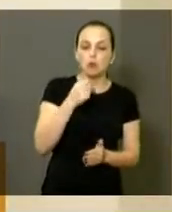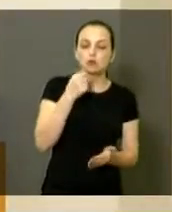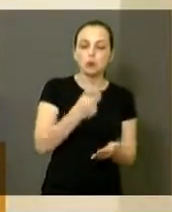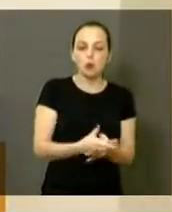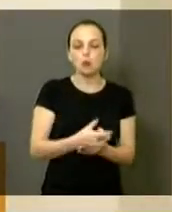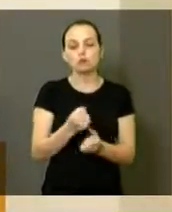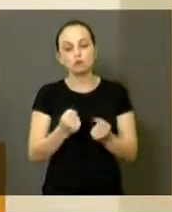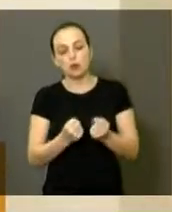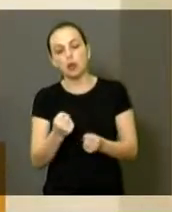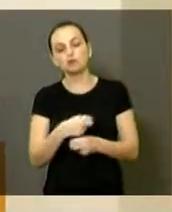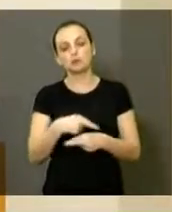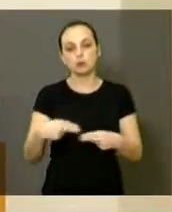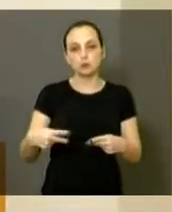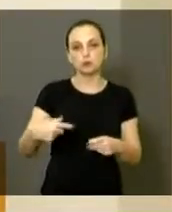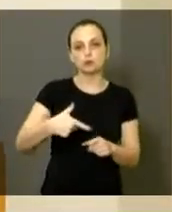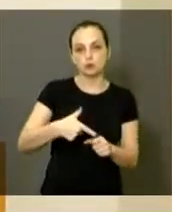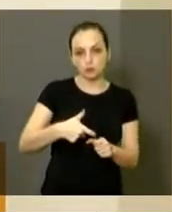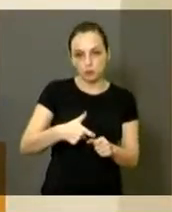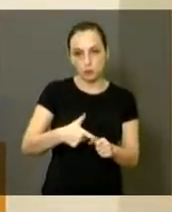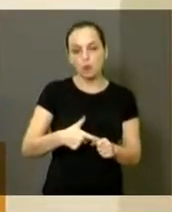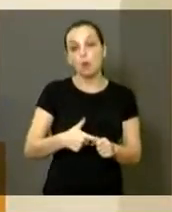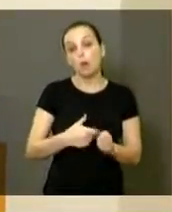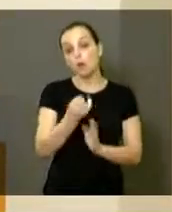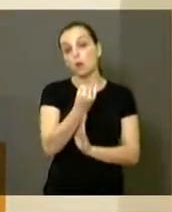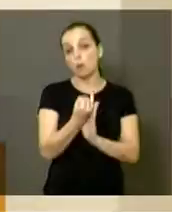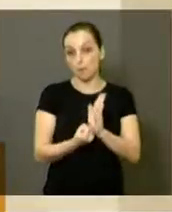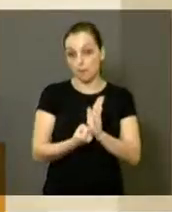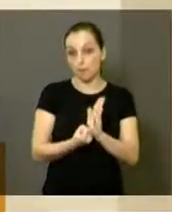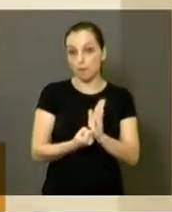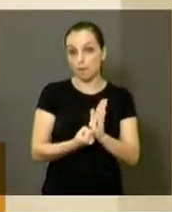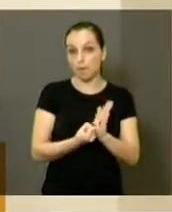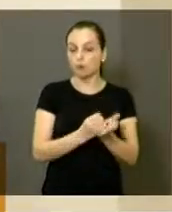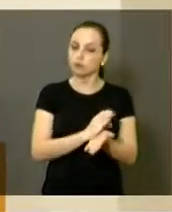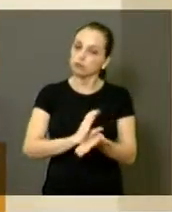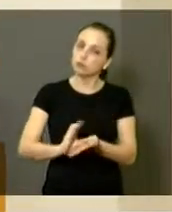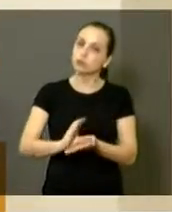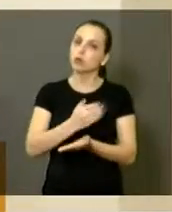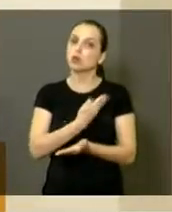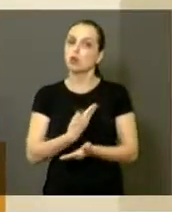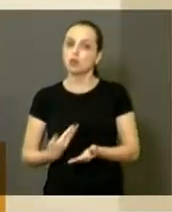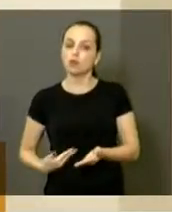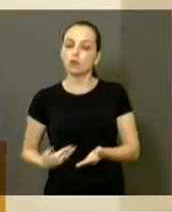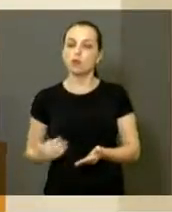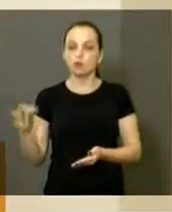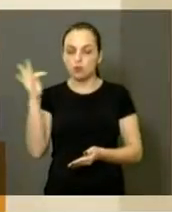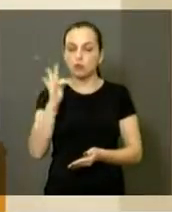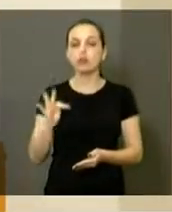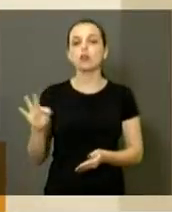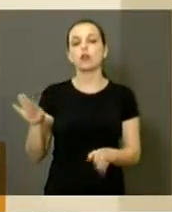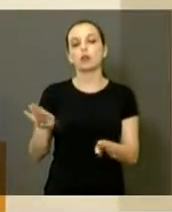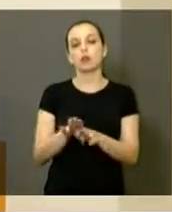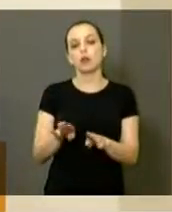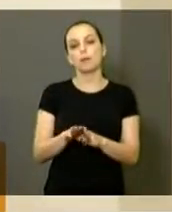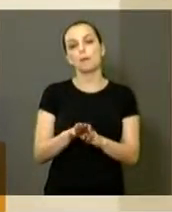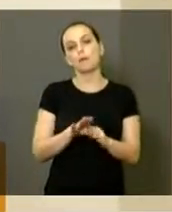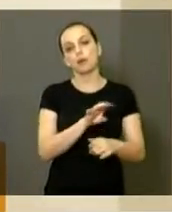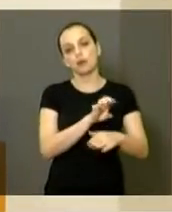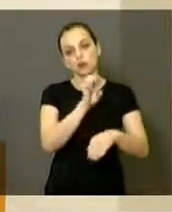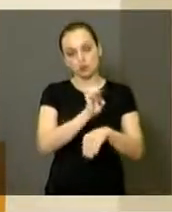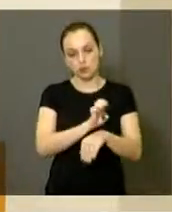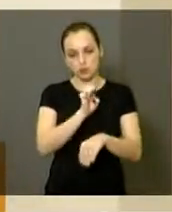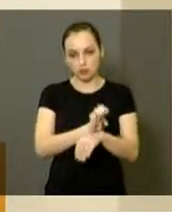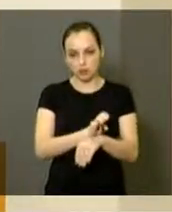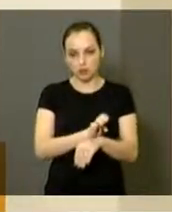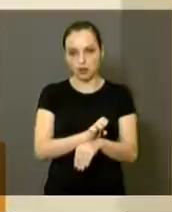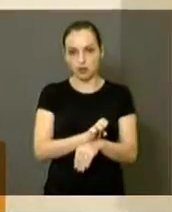a gasolina, e esses impostos eles vão para o governo federal, para o governo estadual. E, infelizmente,